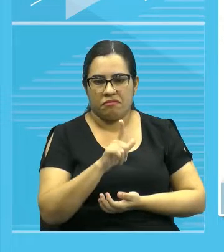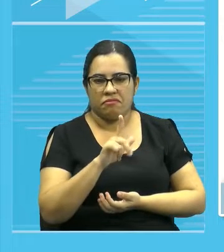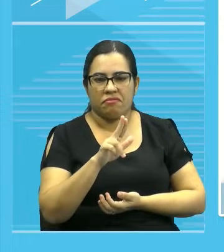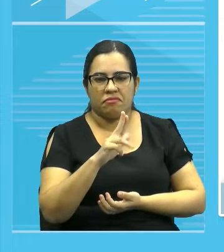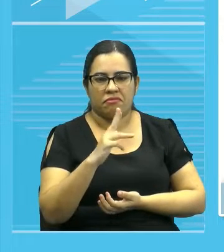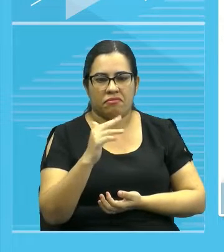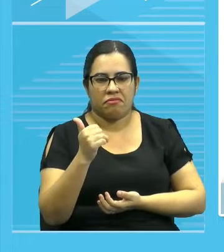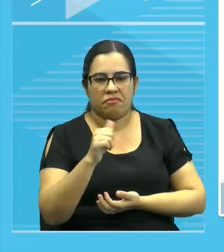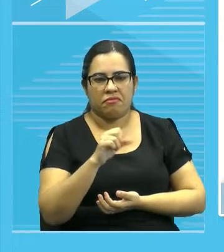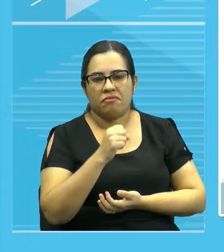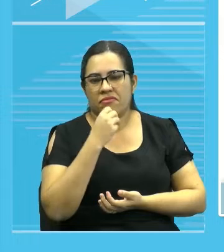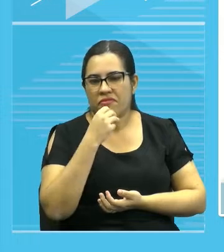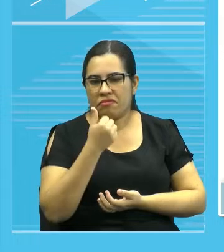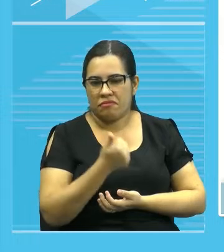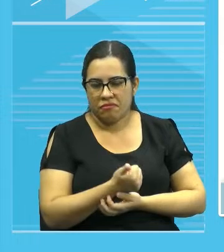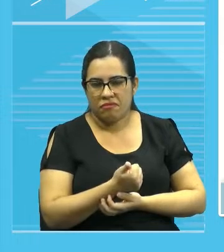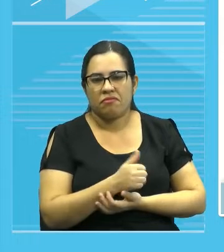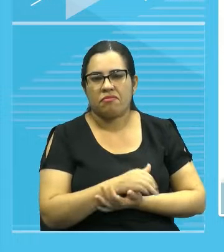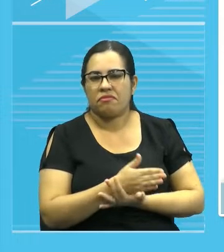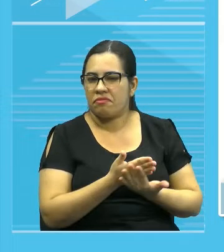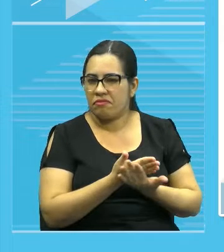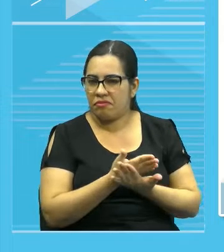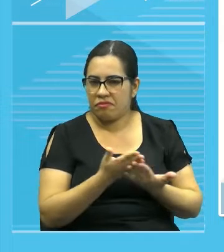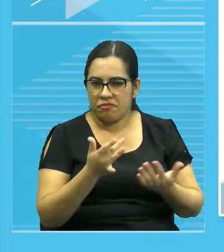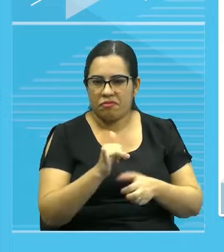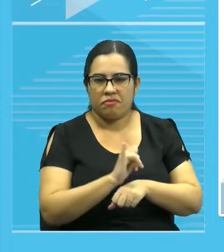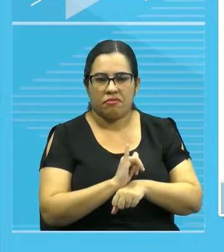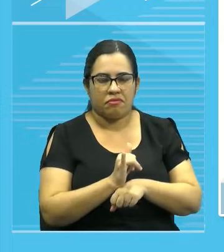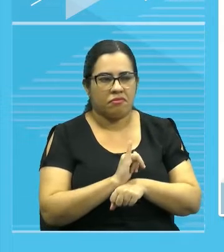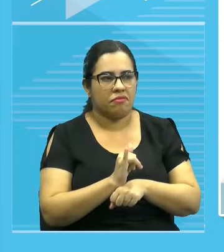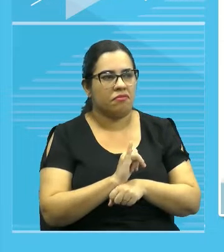Cairo né pessoal lá do YouTube